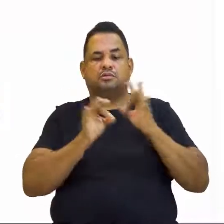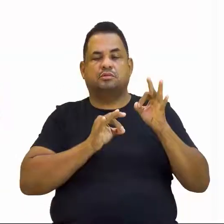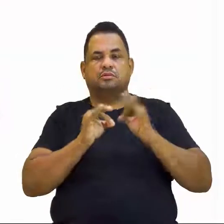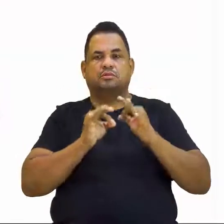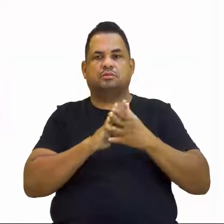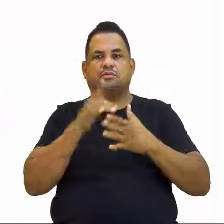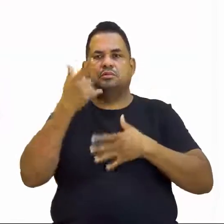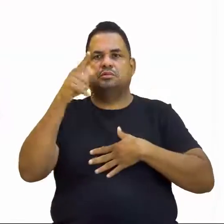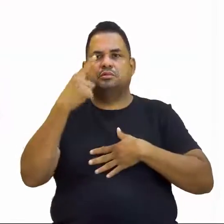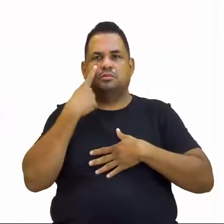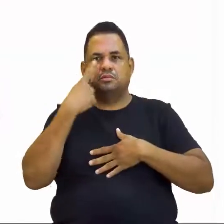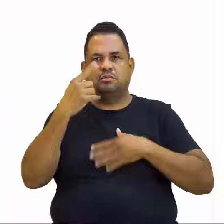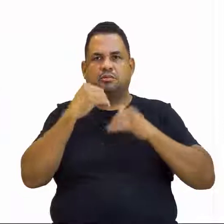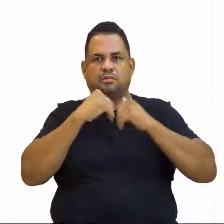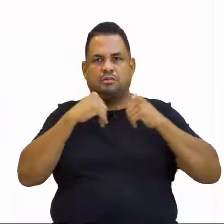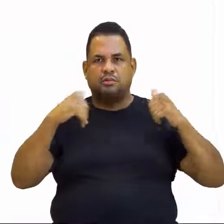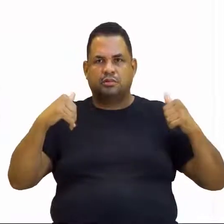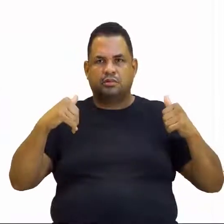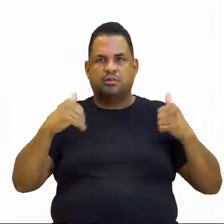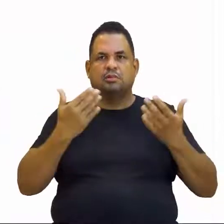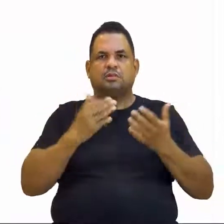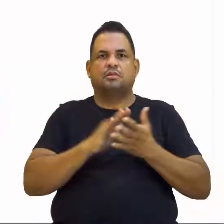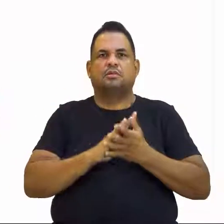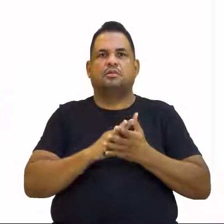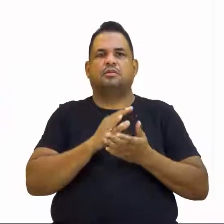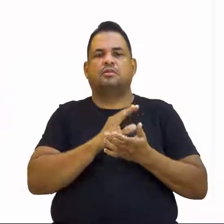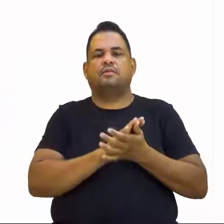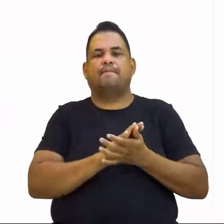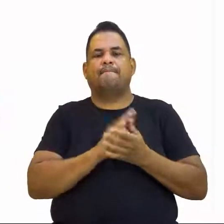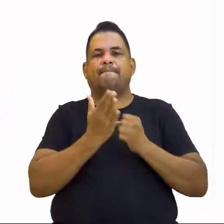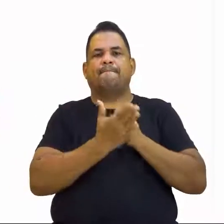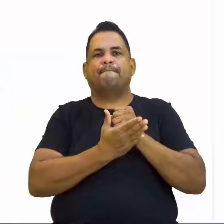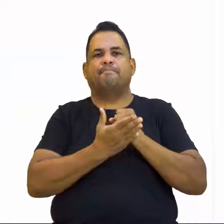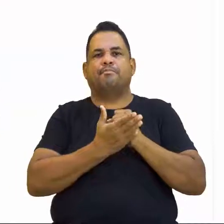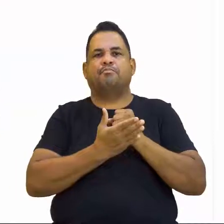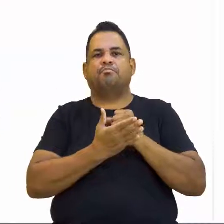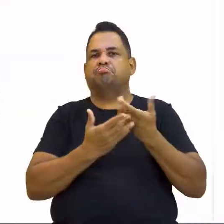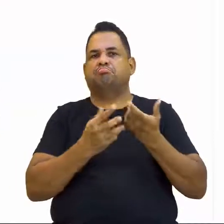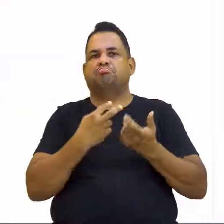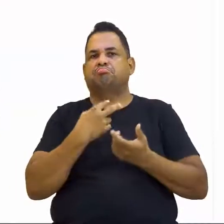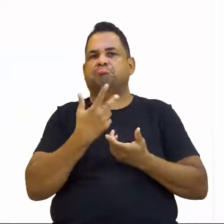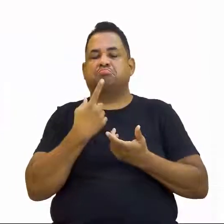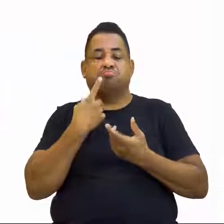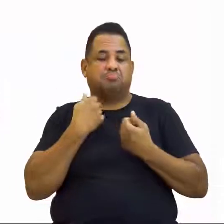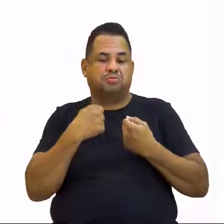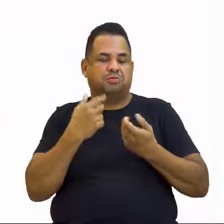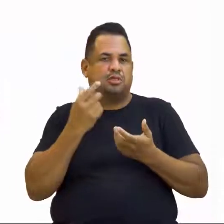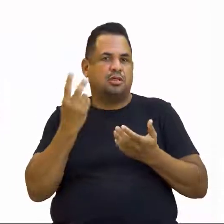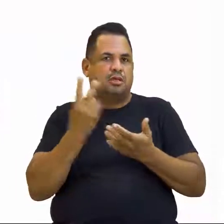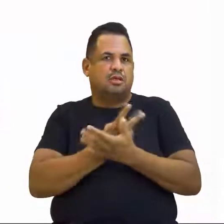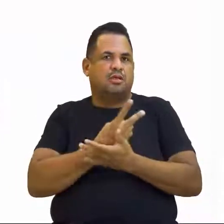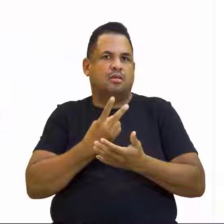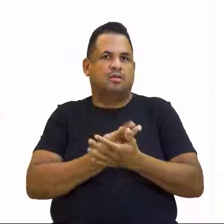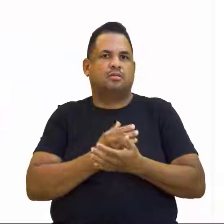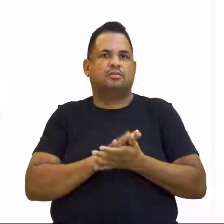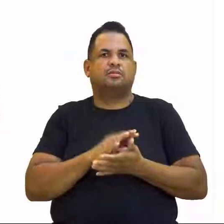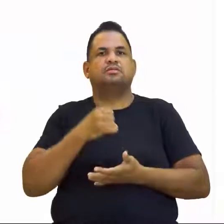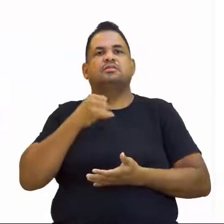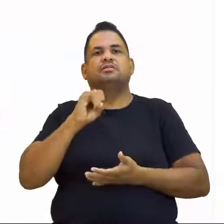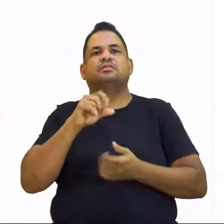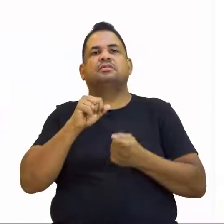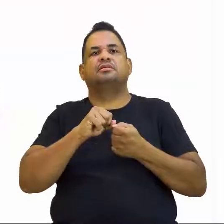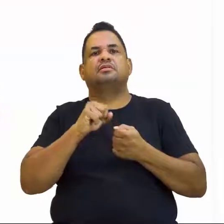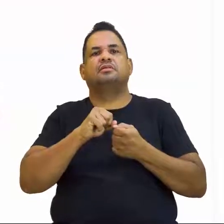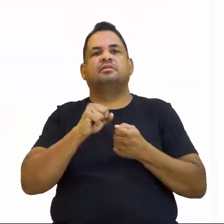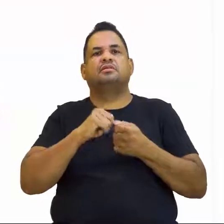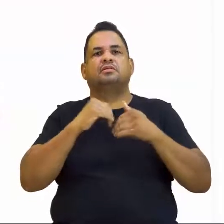consegue fazer a dissociação de bases sem errar o valor das cargas. Por exemplo, se a gente for fazer a dissociação